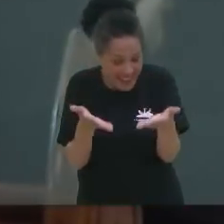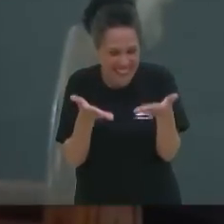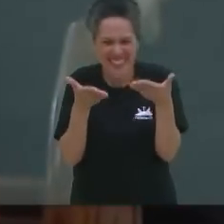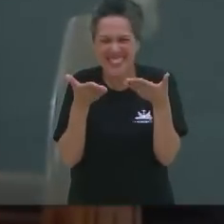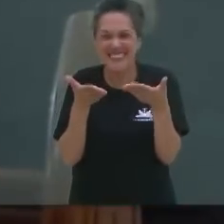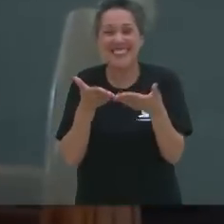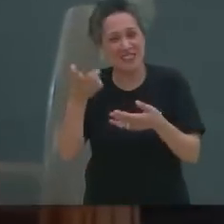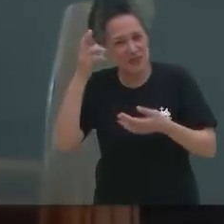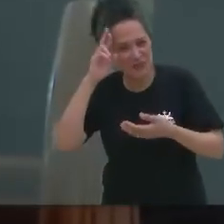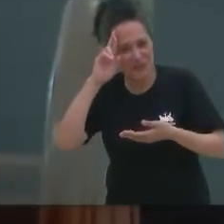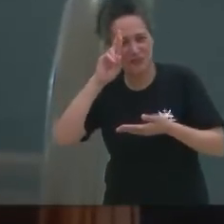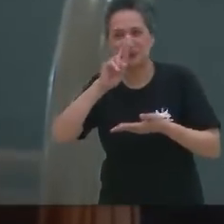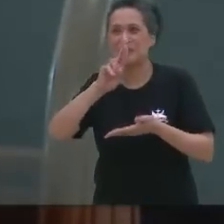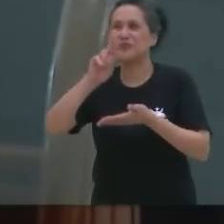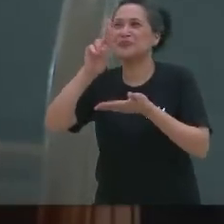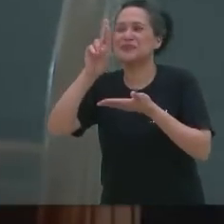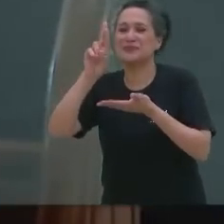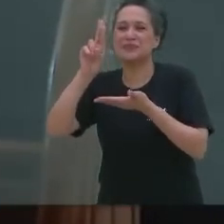chegar é o